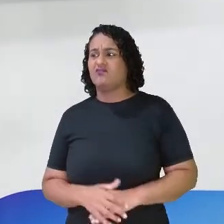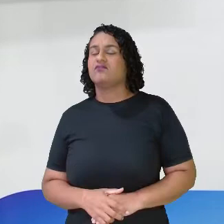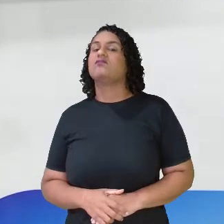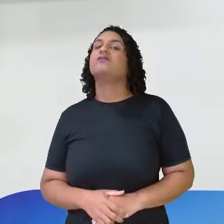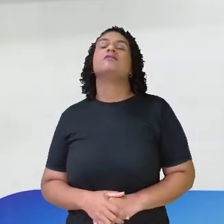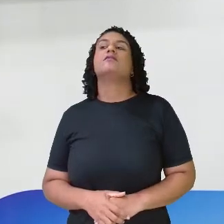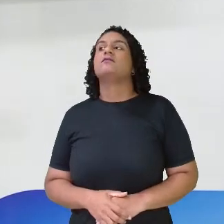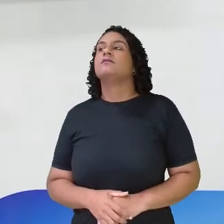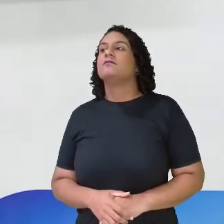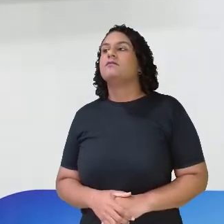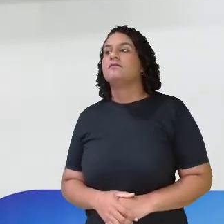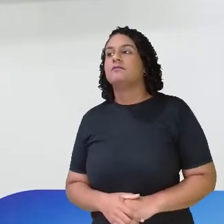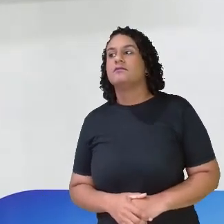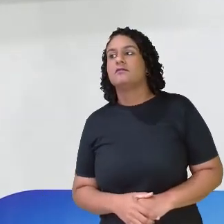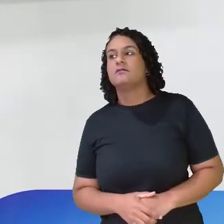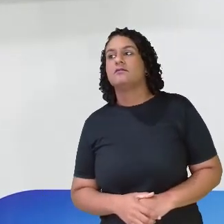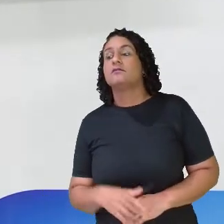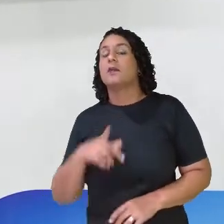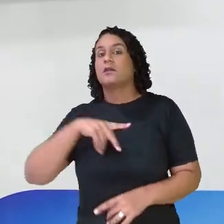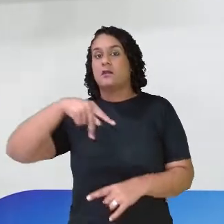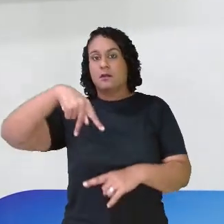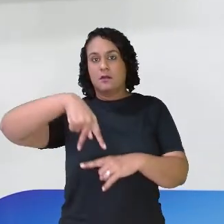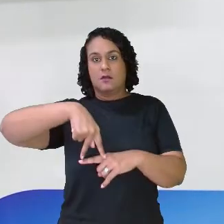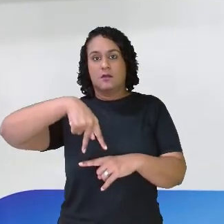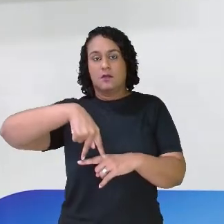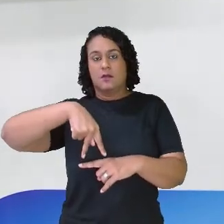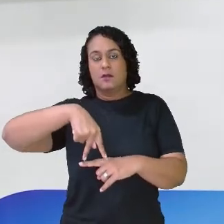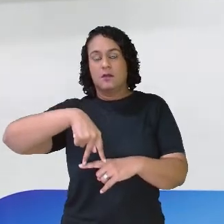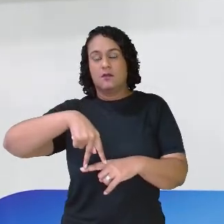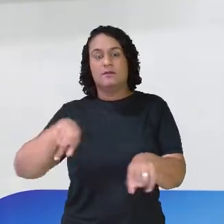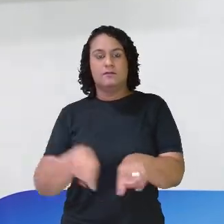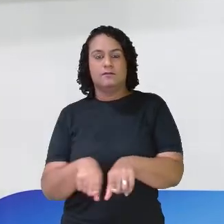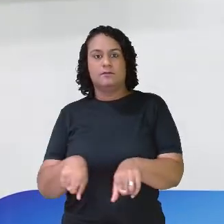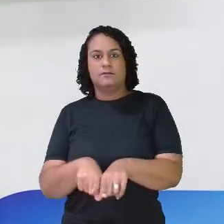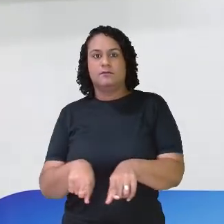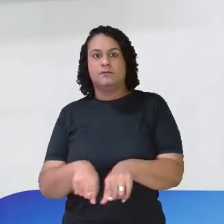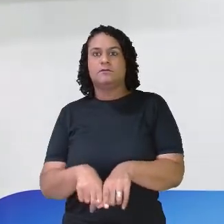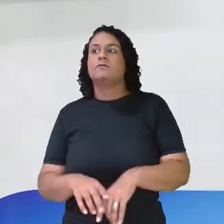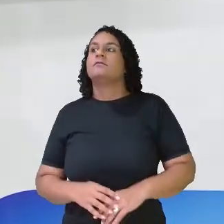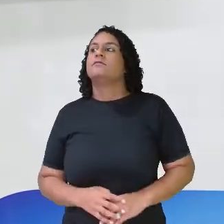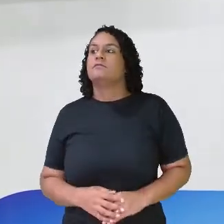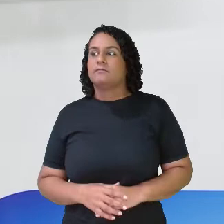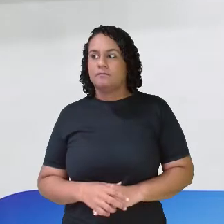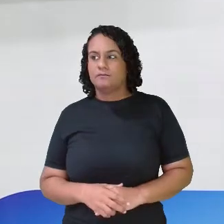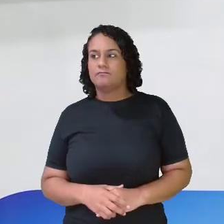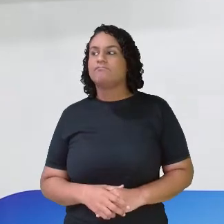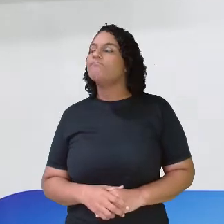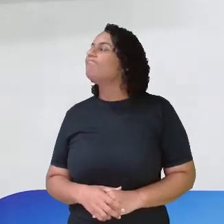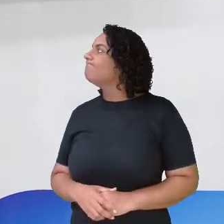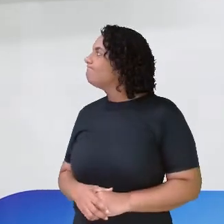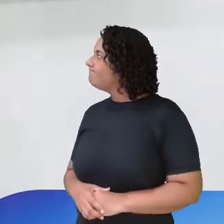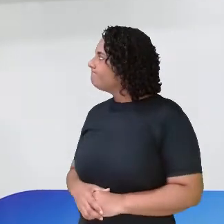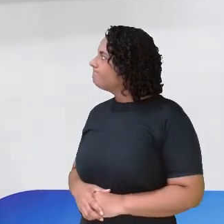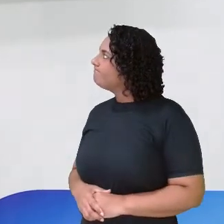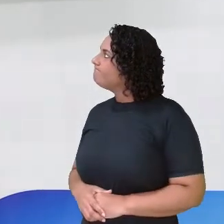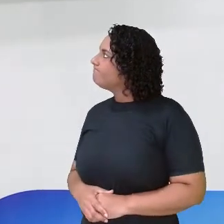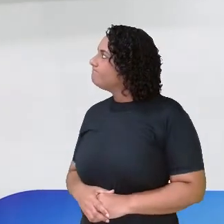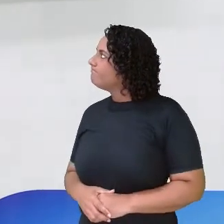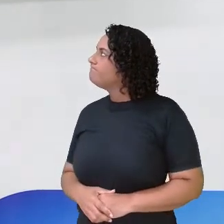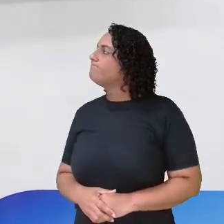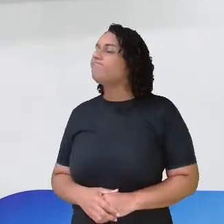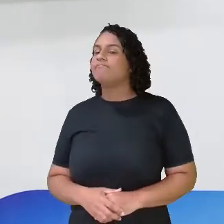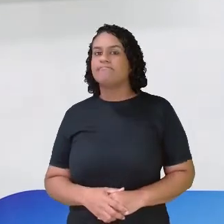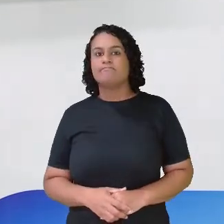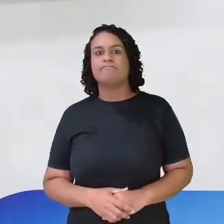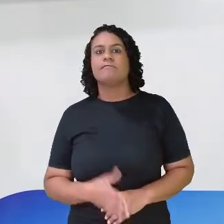Vamos embora. Temos o triângulo também. Vou ter que citar mais uma vez